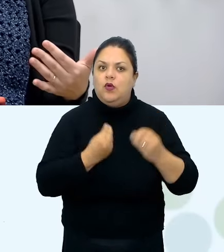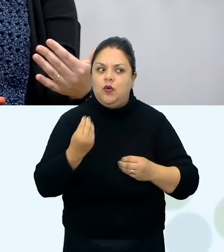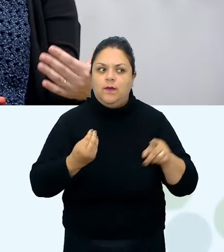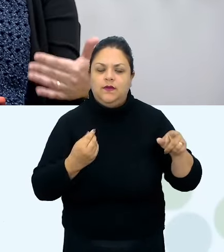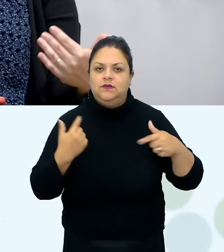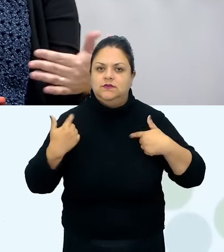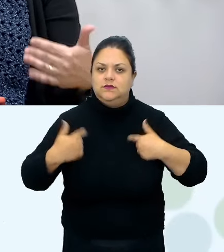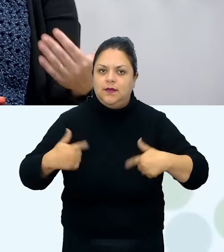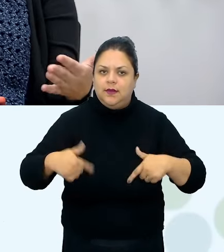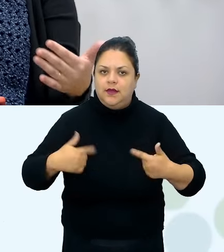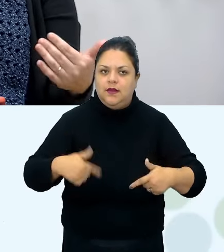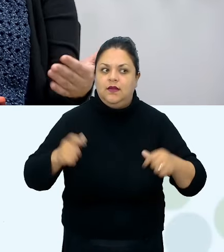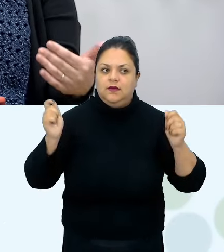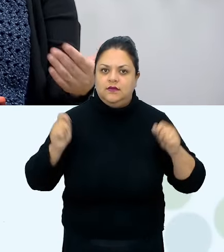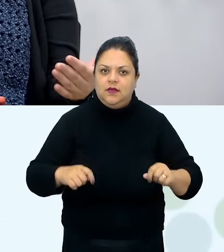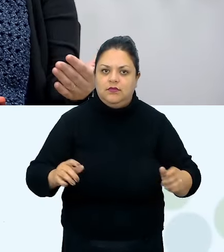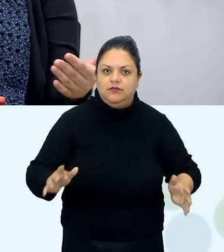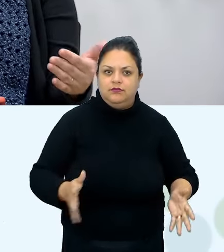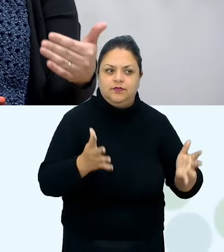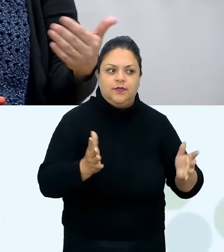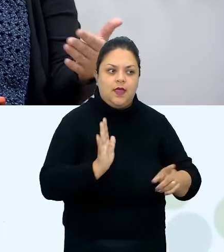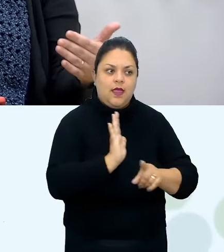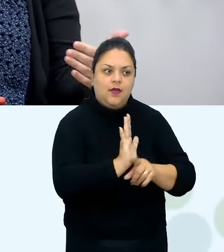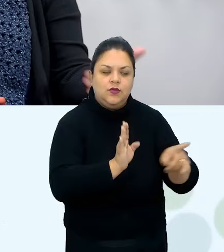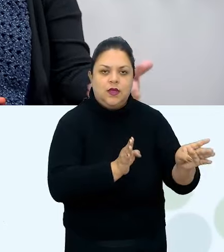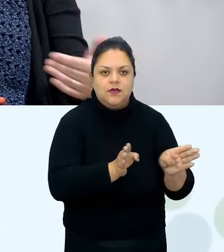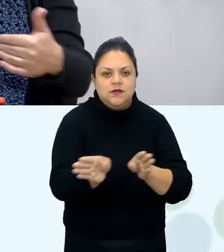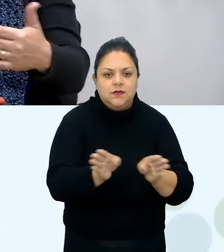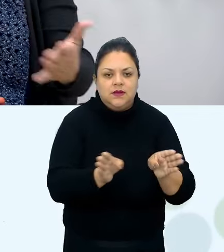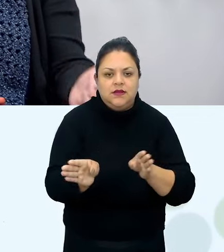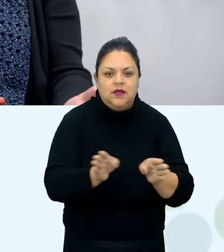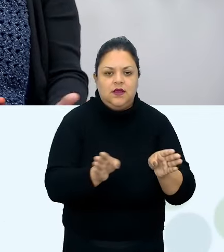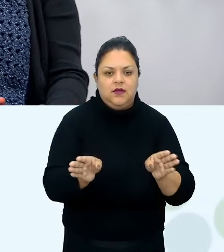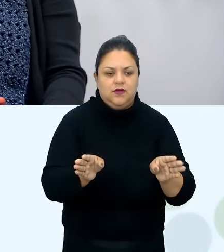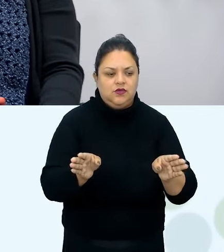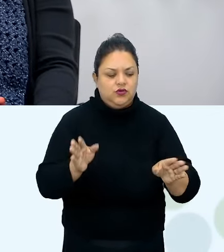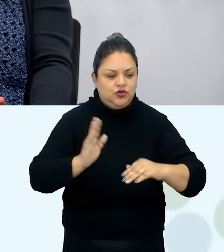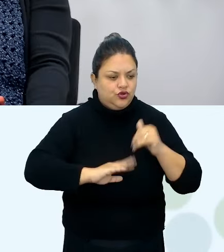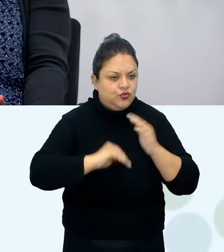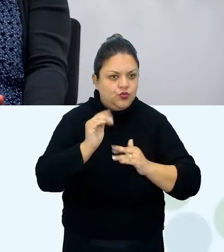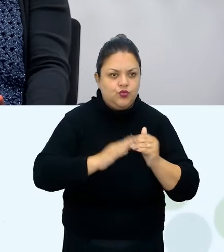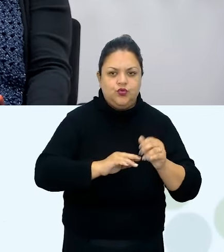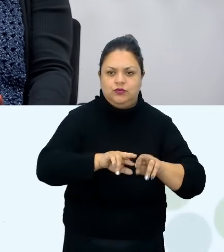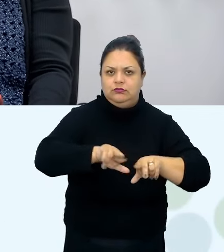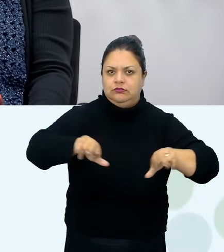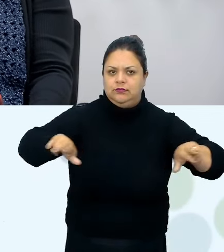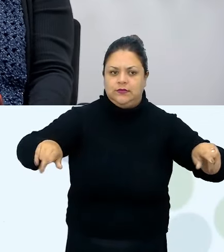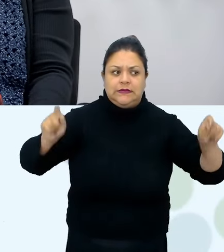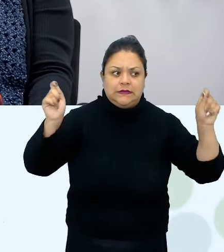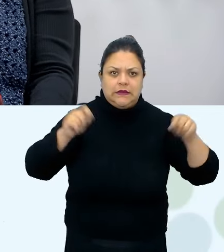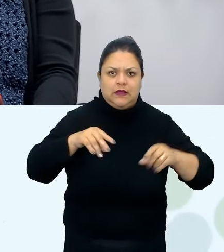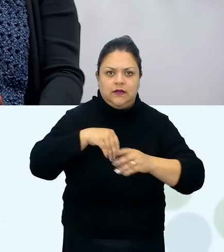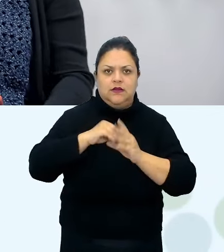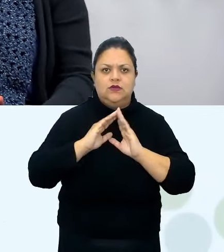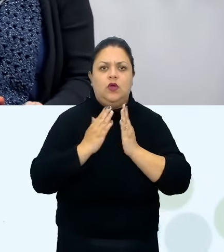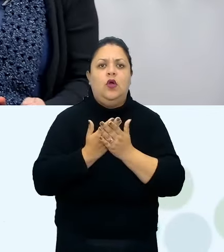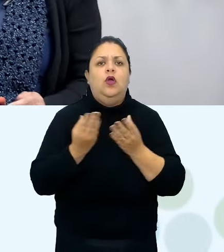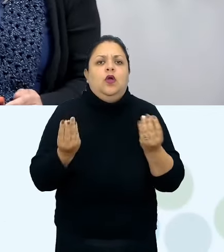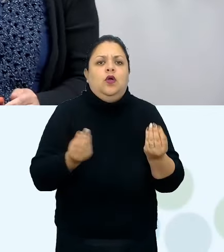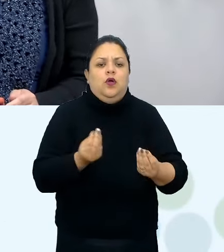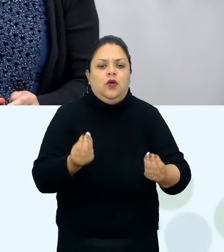atuar para promover essa acessibilidade atitudinal, né, de maneira geral, na escola?